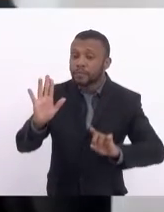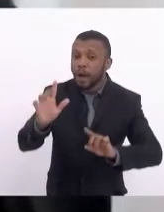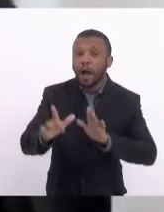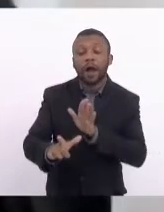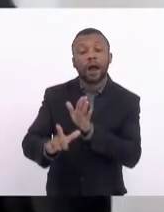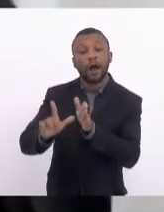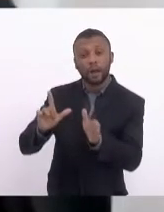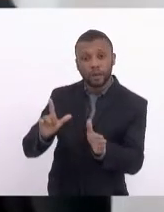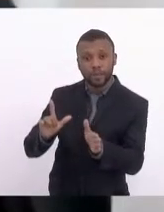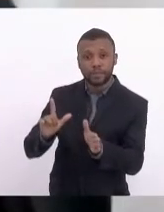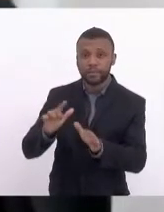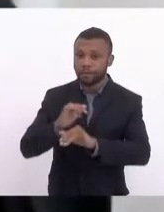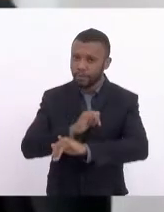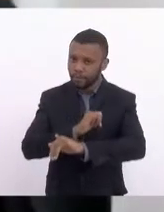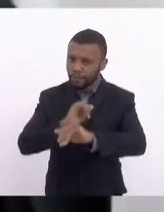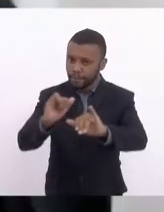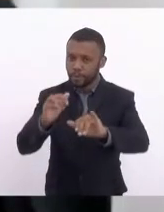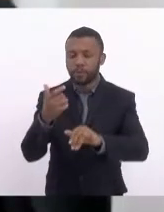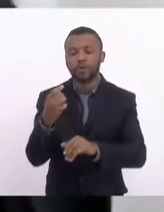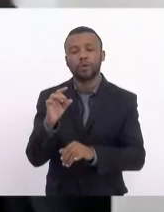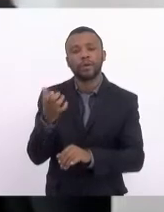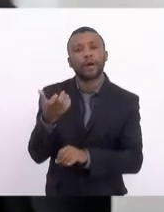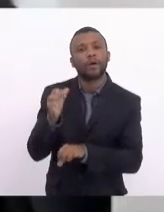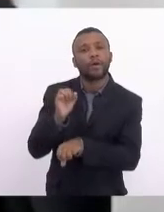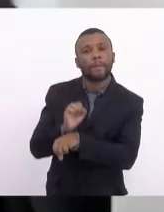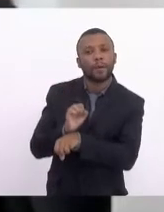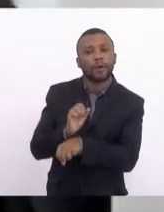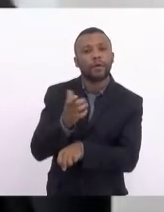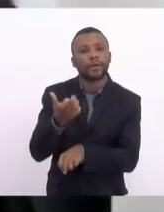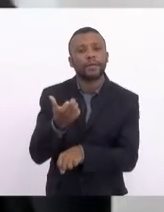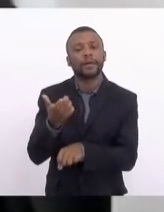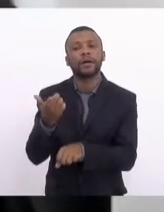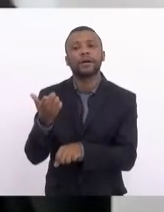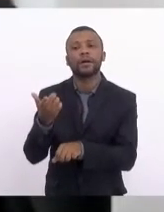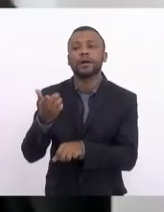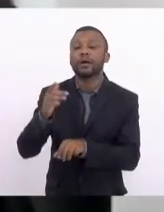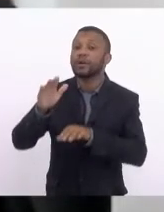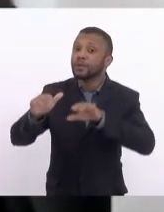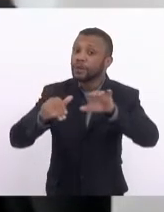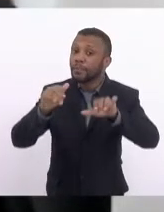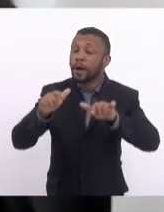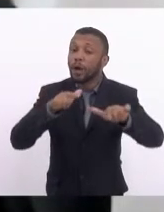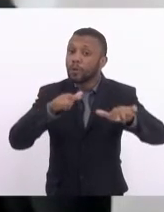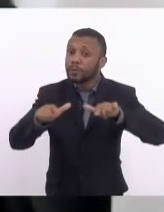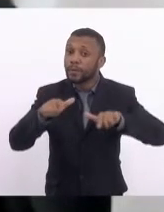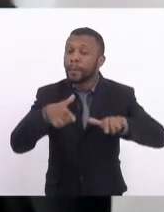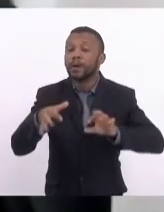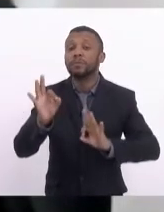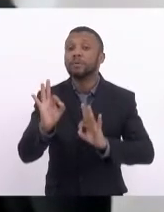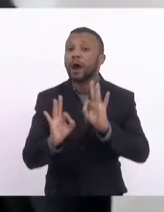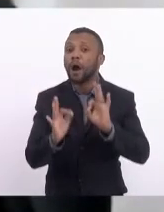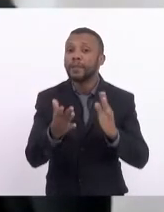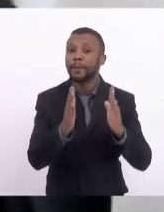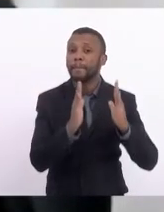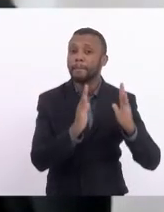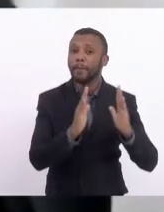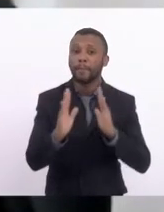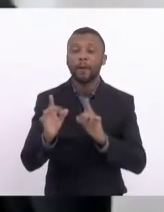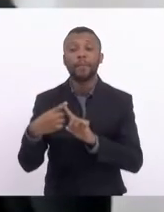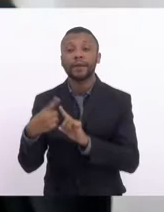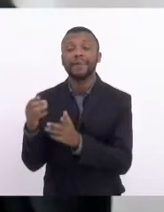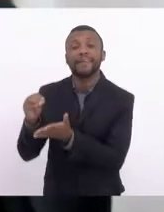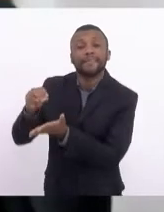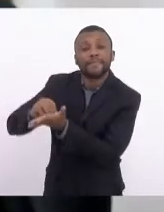Antes, porém, eu só estou aguardando aqui, eu gostaria de chamar os trabalhos à ordem, porque ficou de anunciar